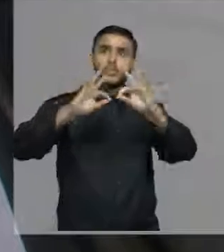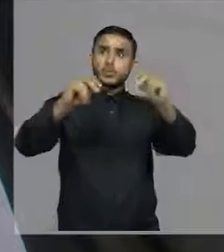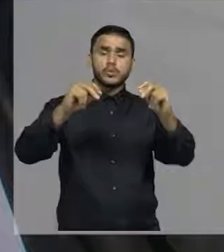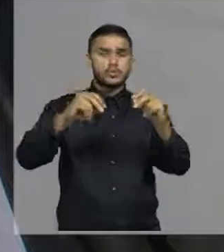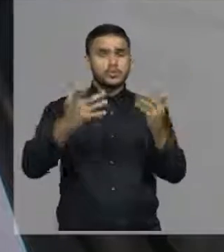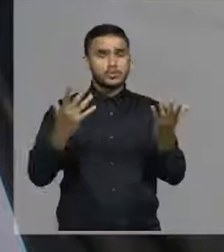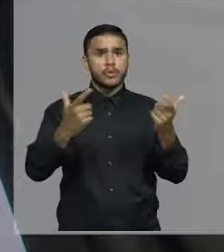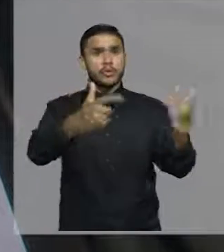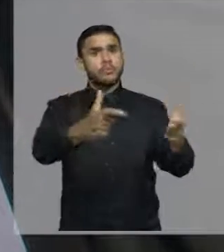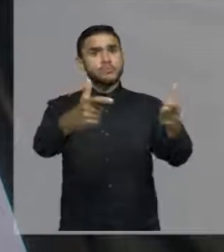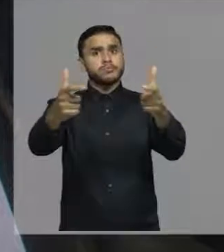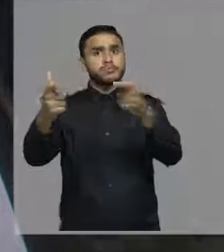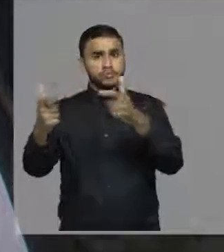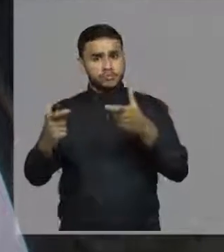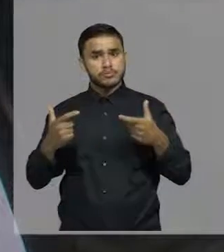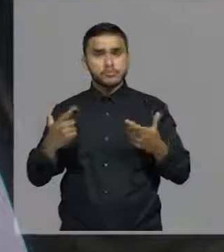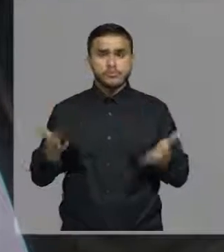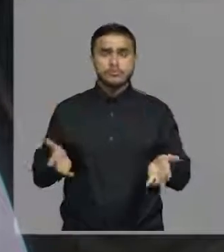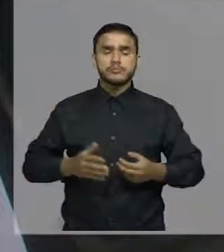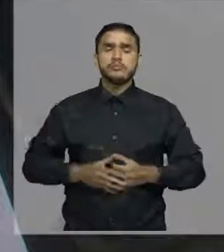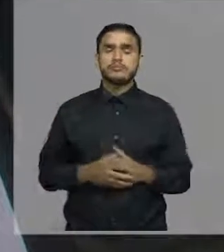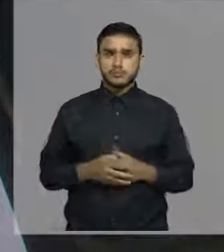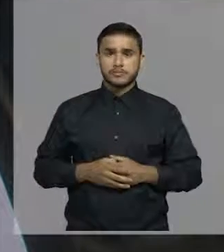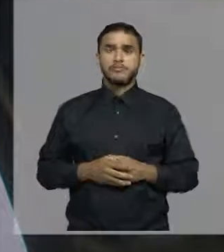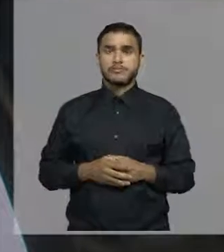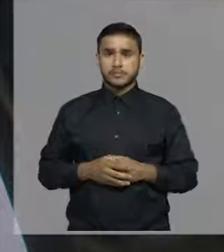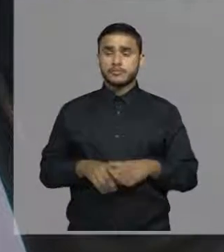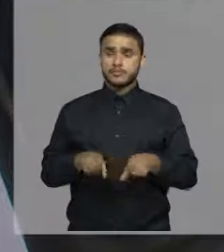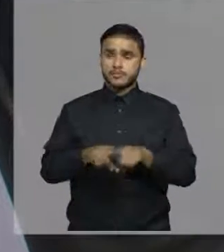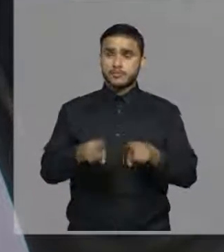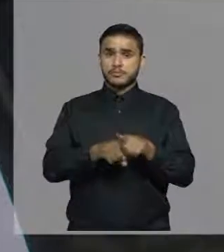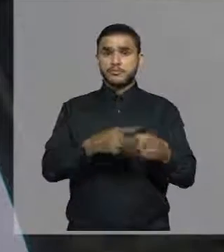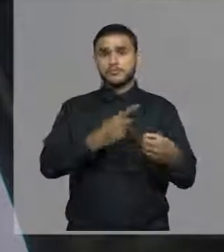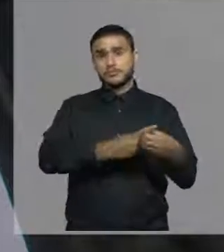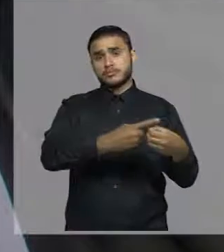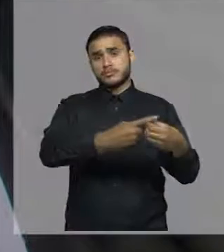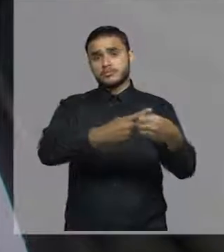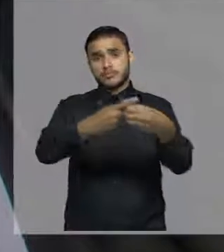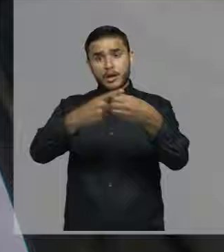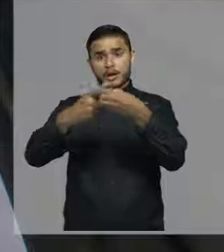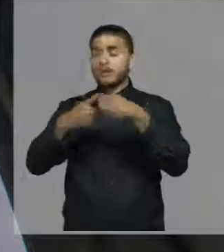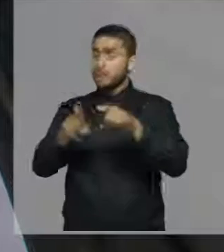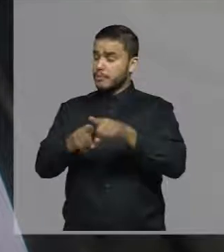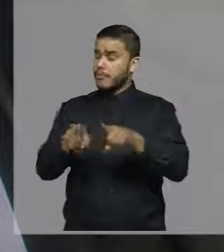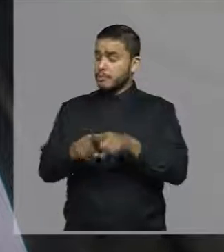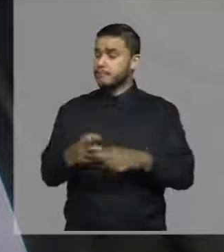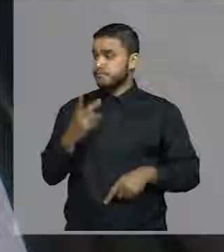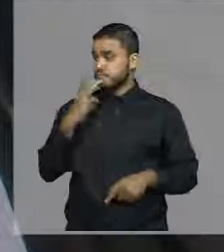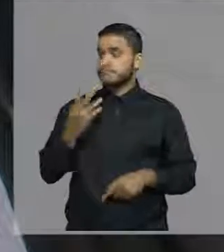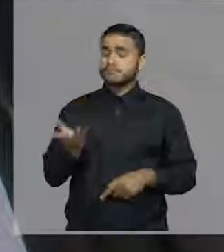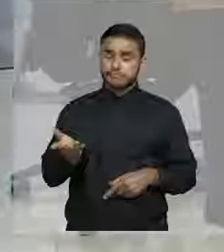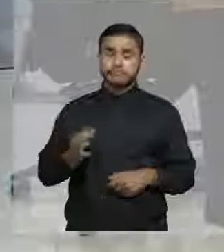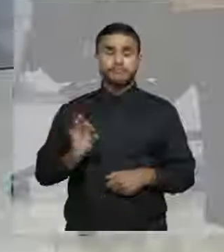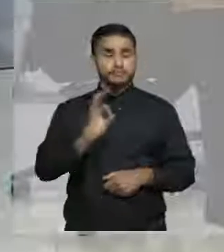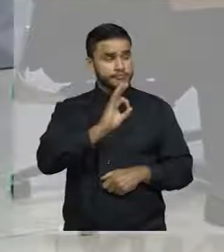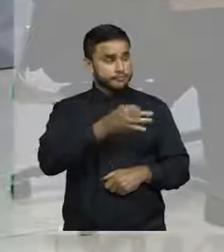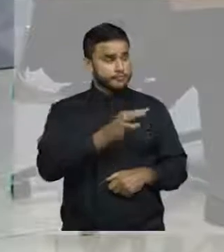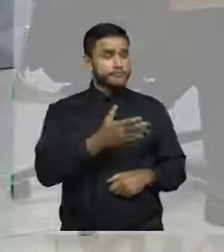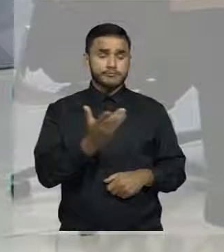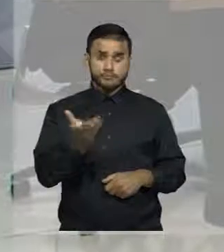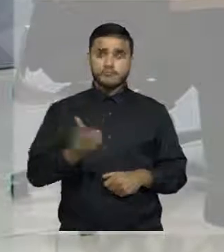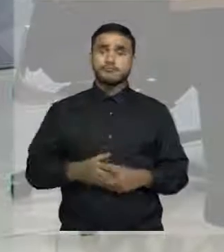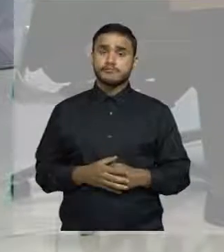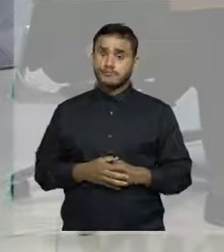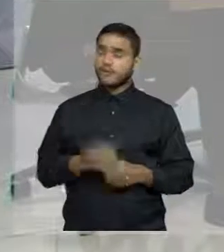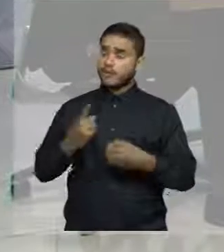todo, né? Então, isso já está muito claro. E pelo né? interior. E pelo interior. Houve explosões no interior. Pelo interior. Tá, então, isso aí